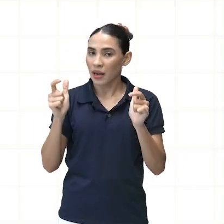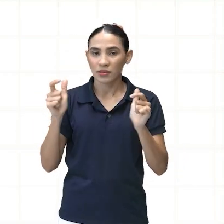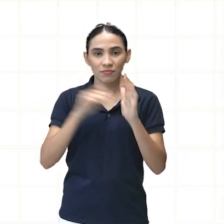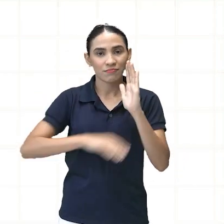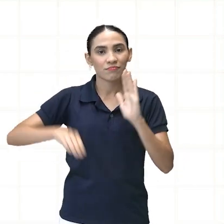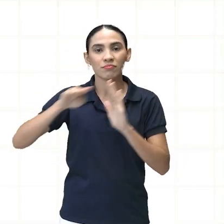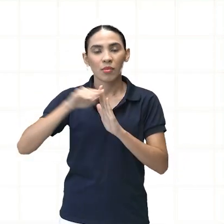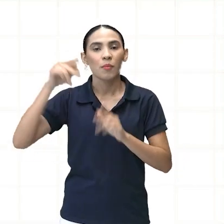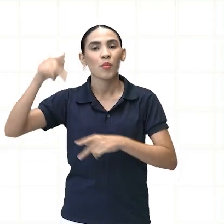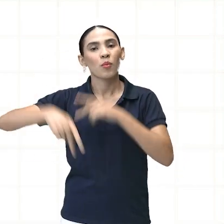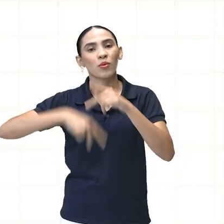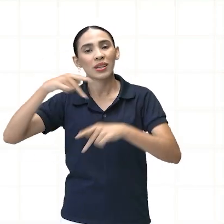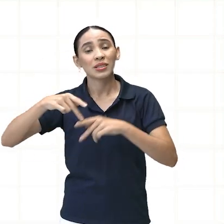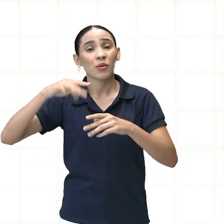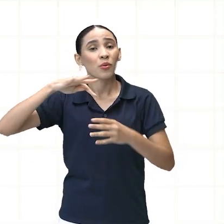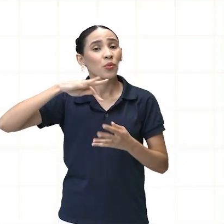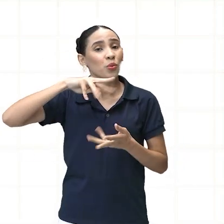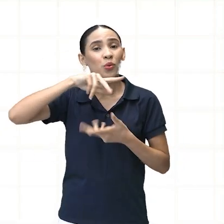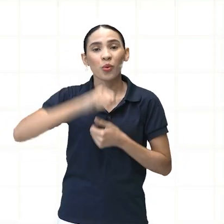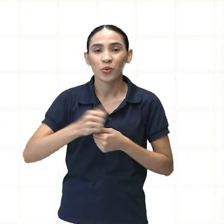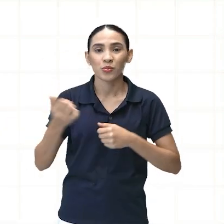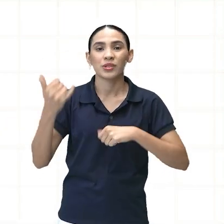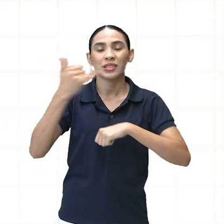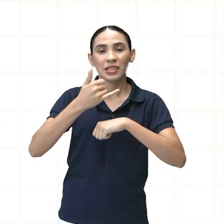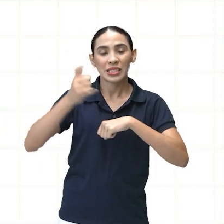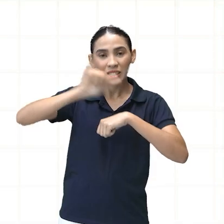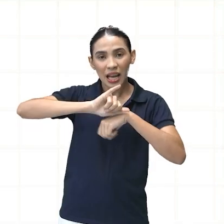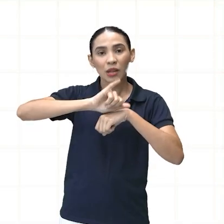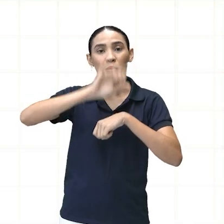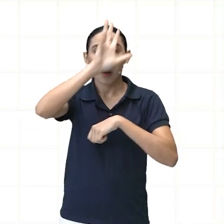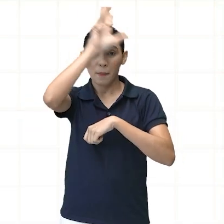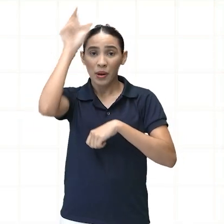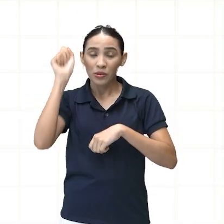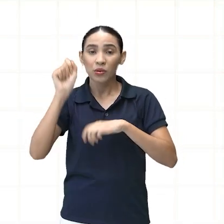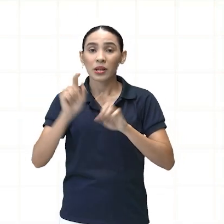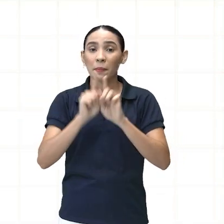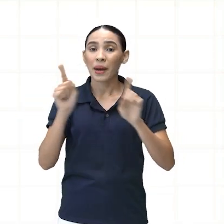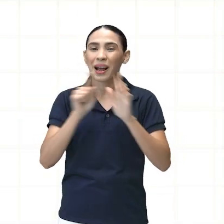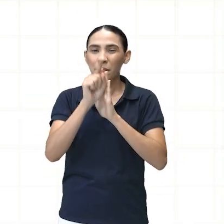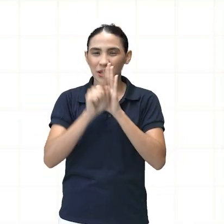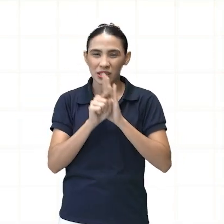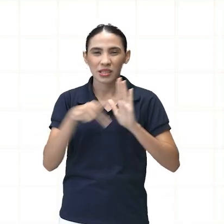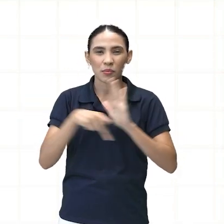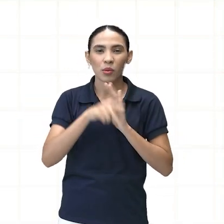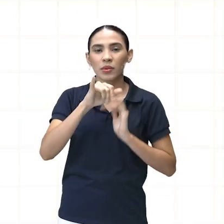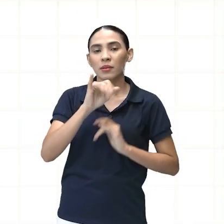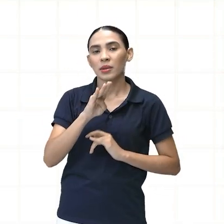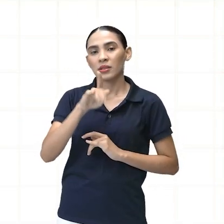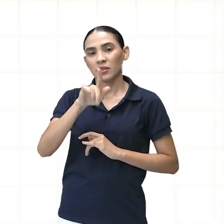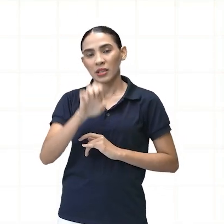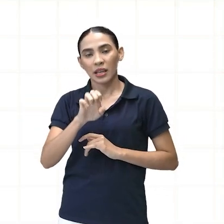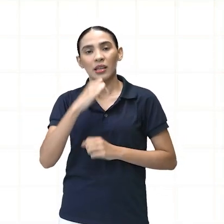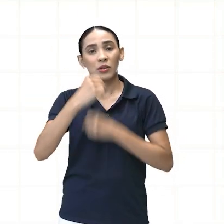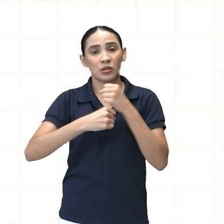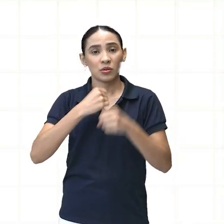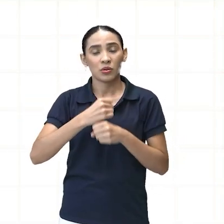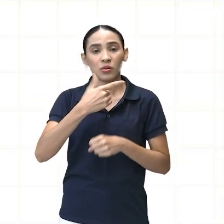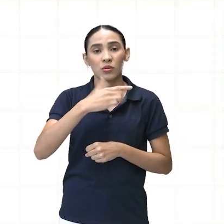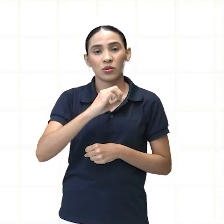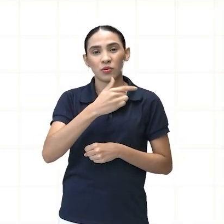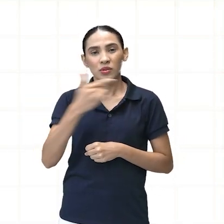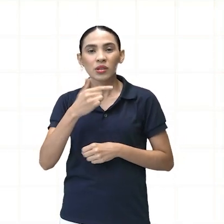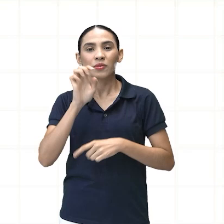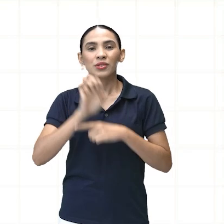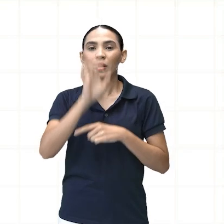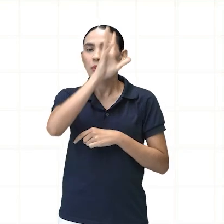da população de todo o estado do Amazonas. Segundo o IBGE, dados de 2022, o estado